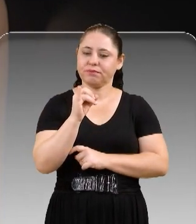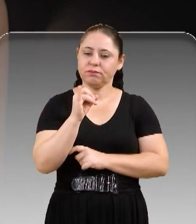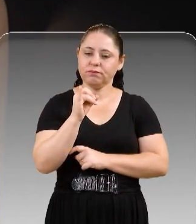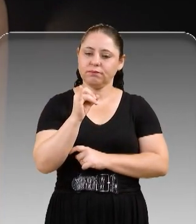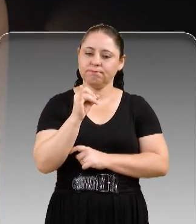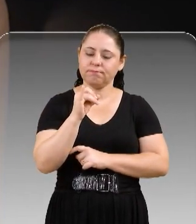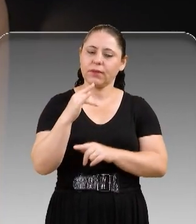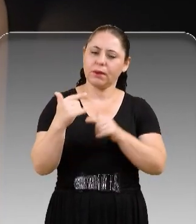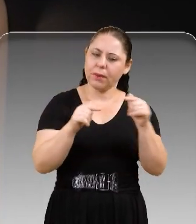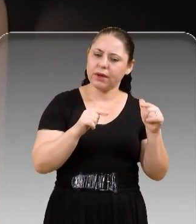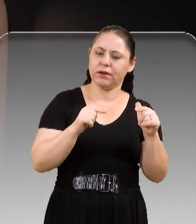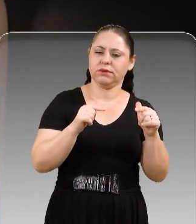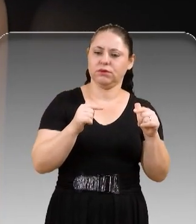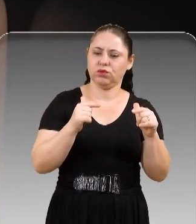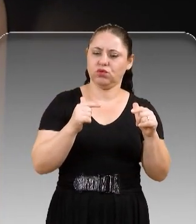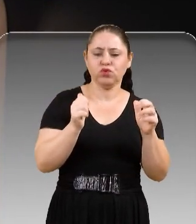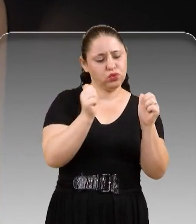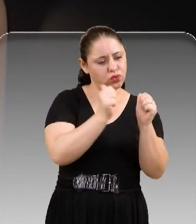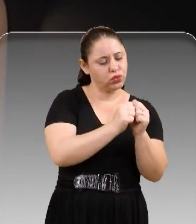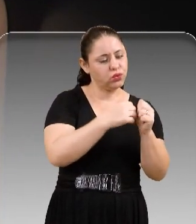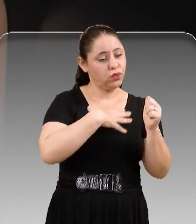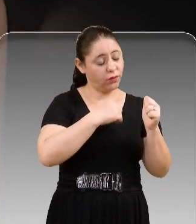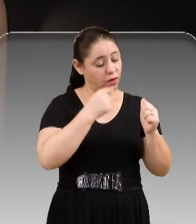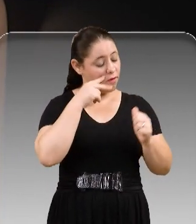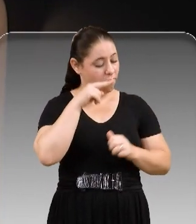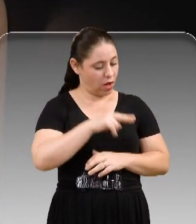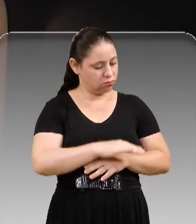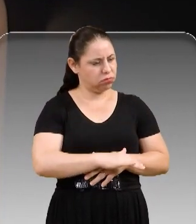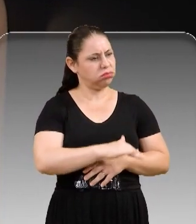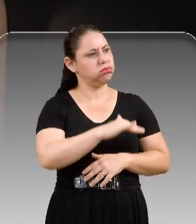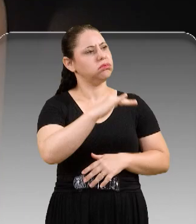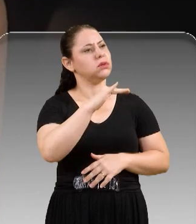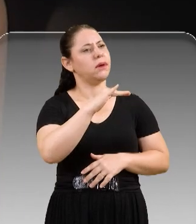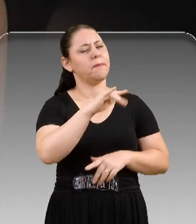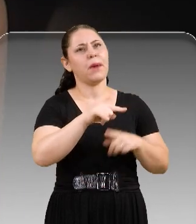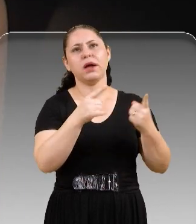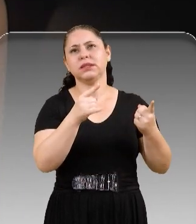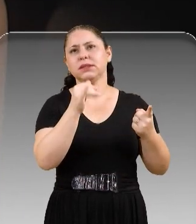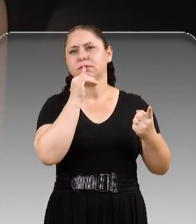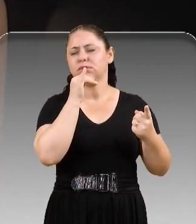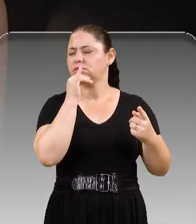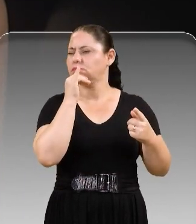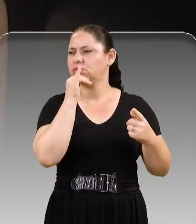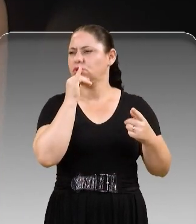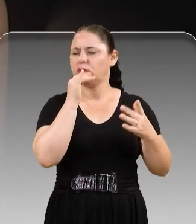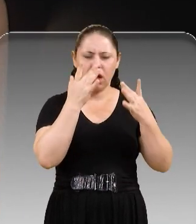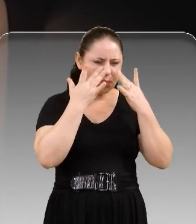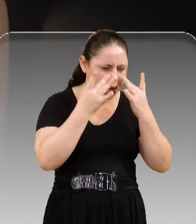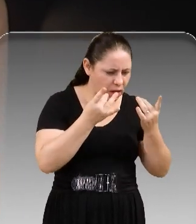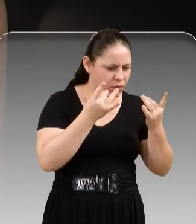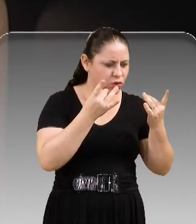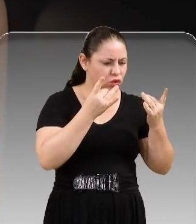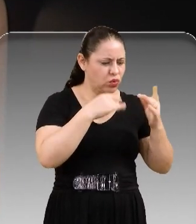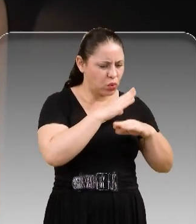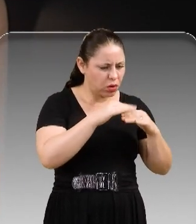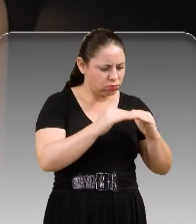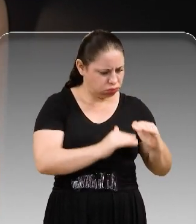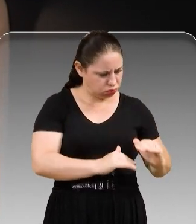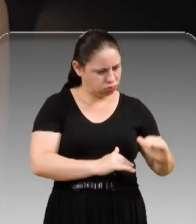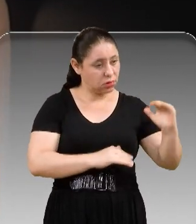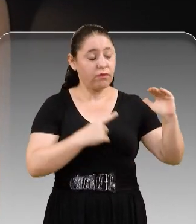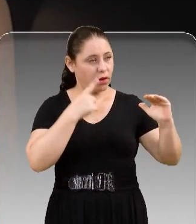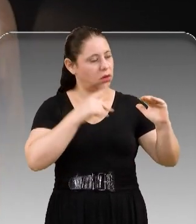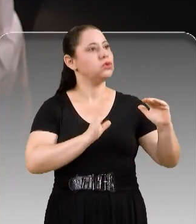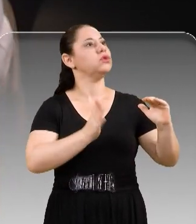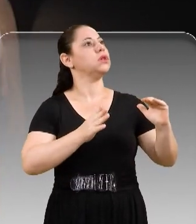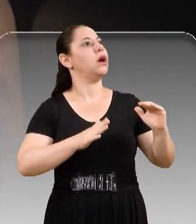força disso tudo, desse trabalho, você está junto com os filhos, vê os filhos crescer, mas você não presta muita atenção no próprio